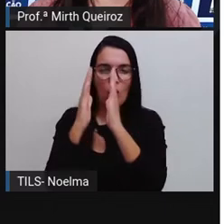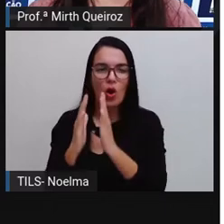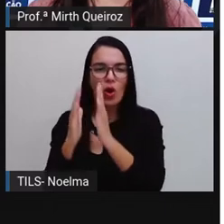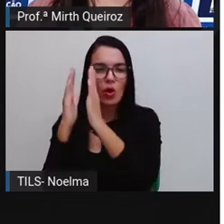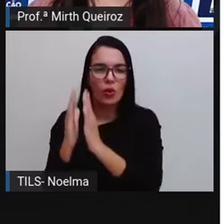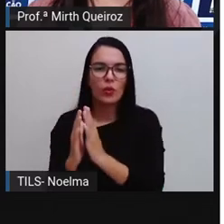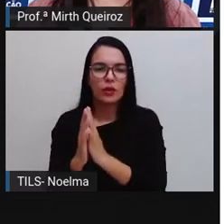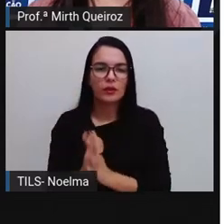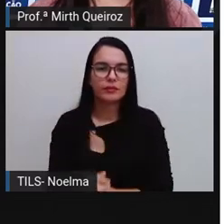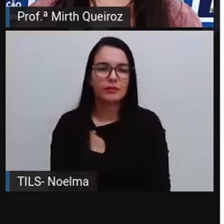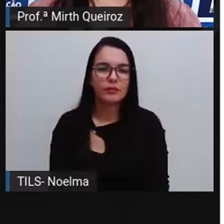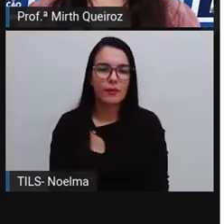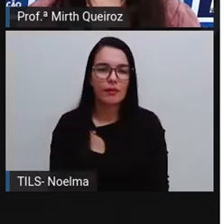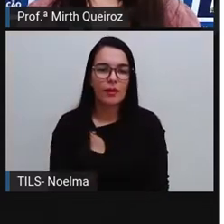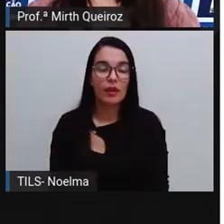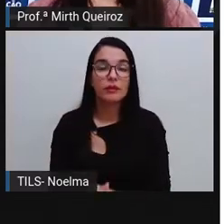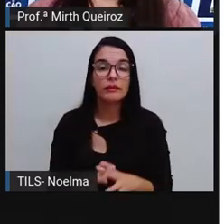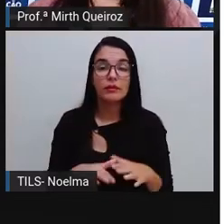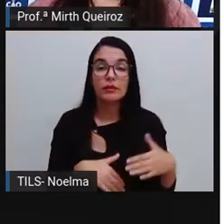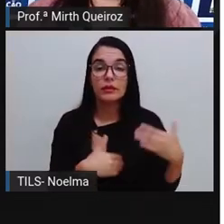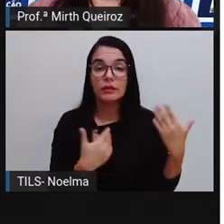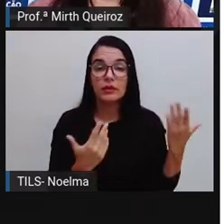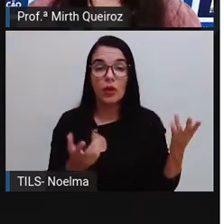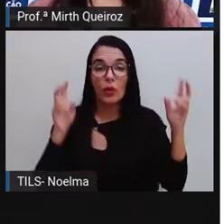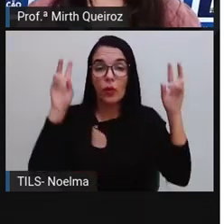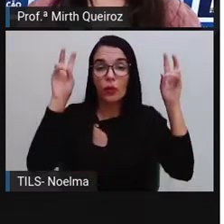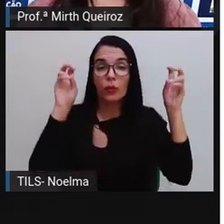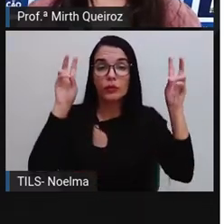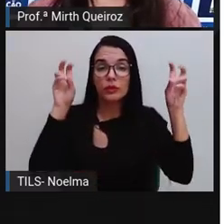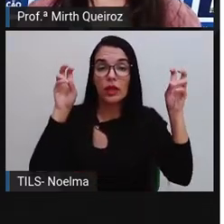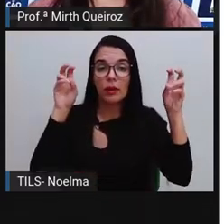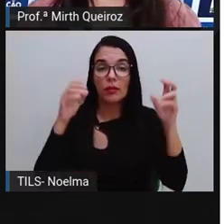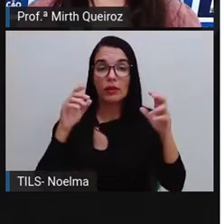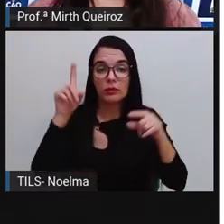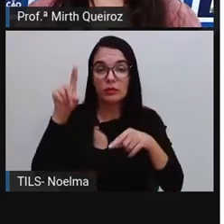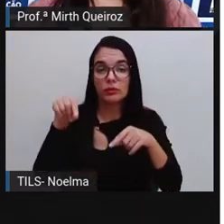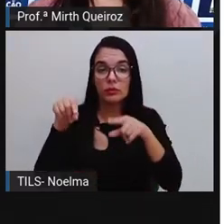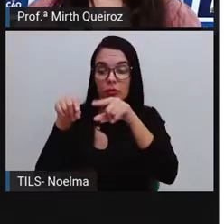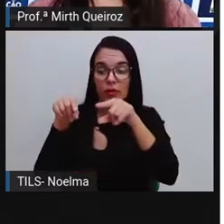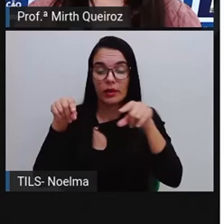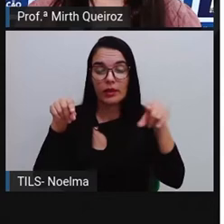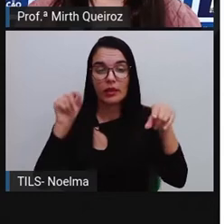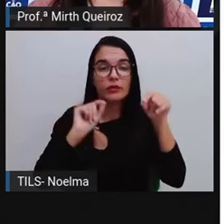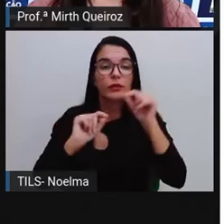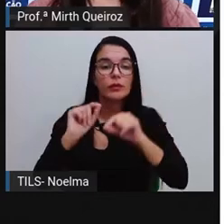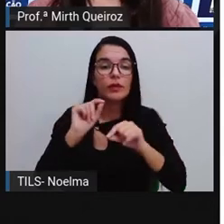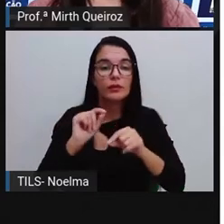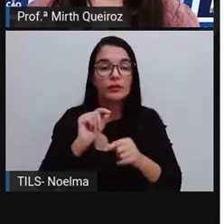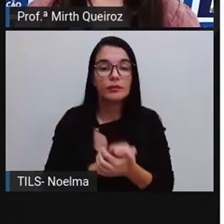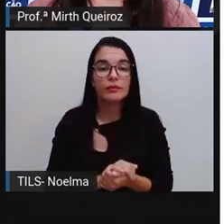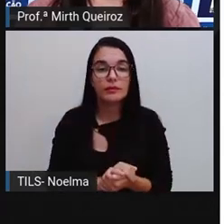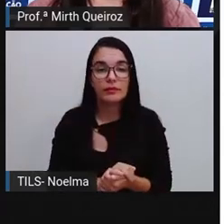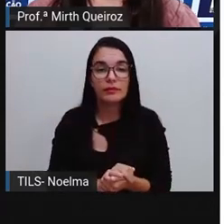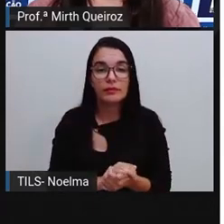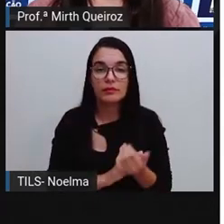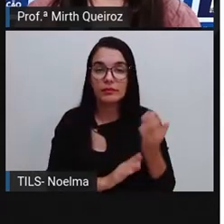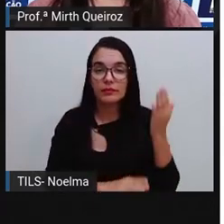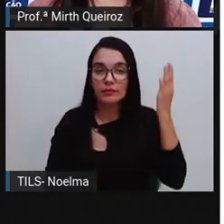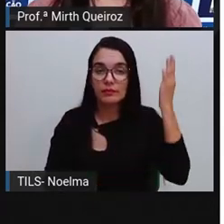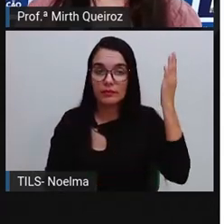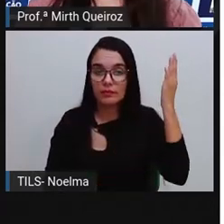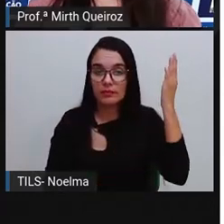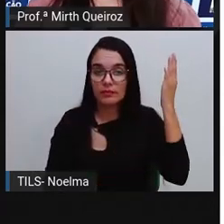colunas. Qual é que é o assunto do gráfico? O gráfico, ele fala aqui, ó, o tema dele, o assunto dele é